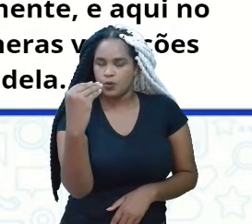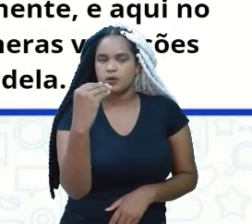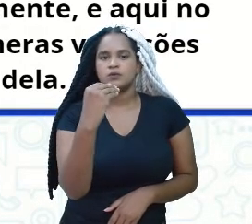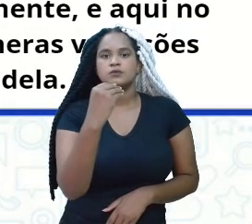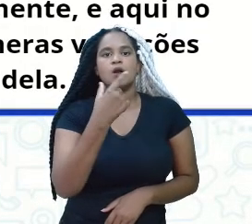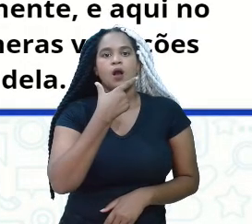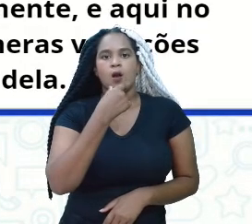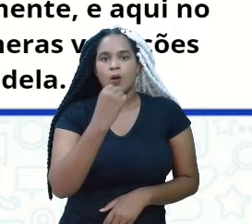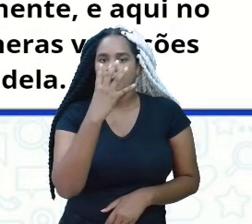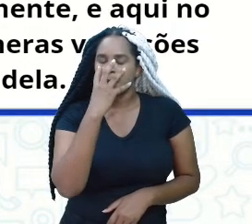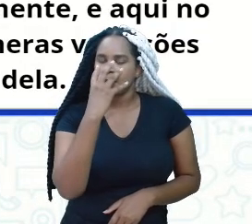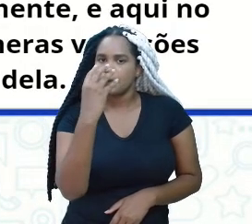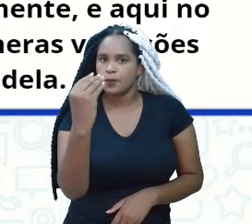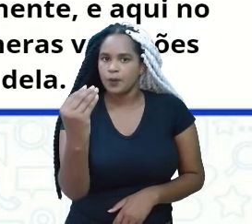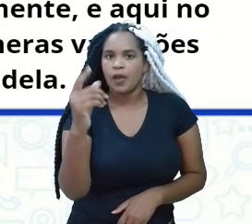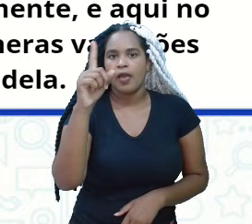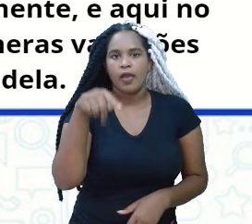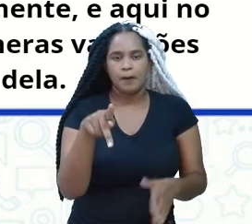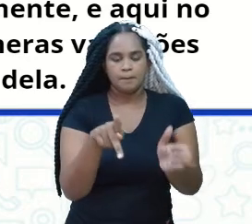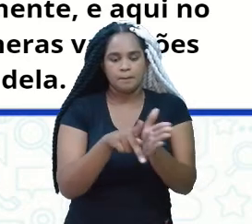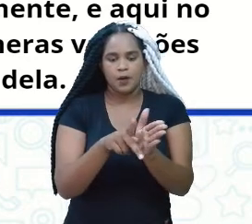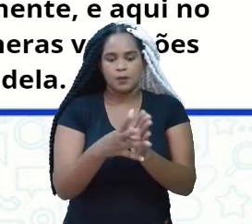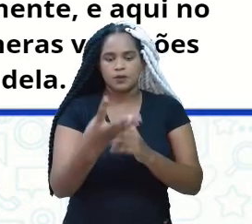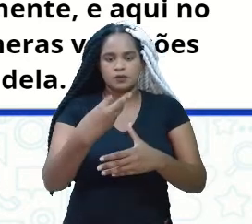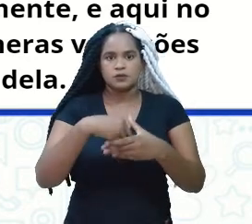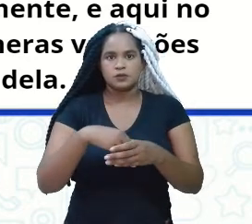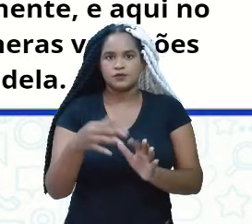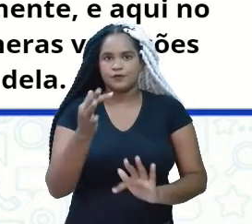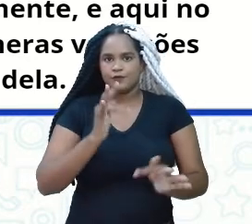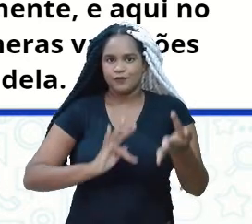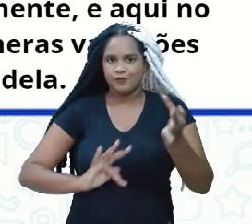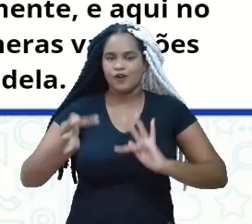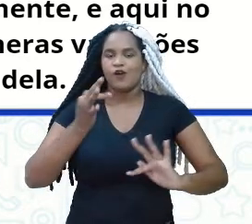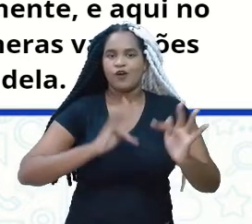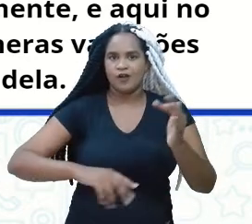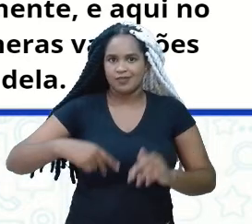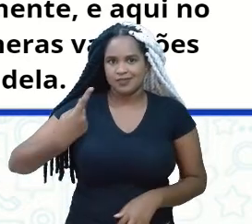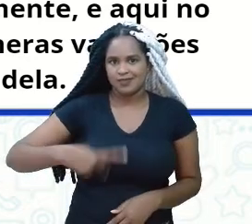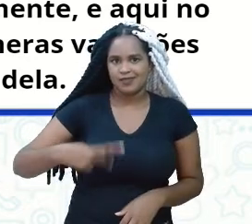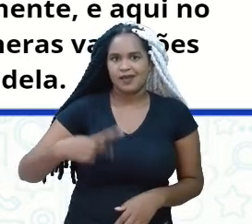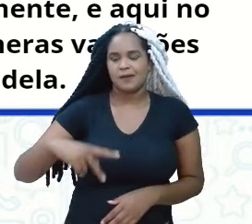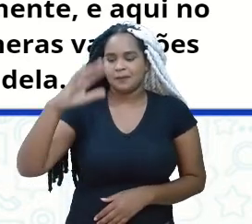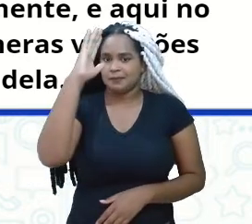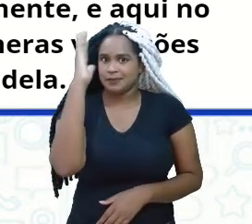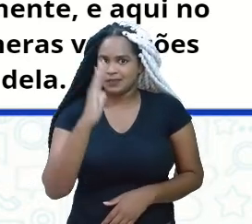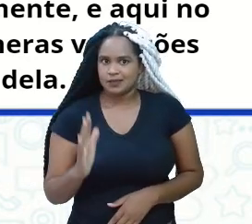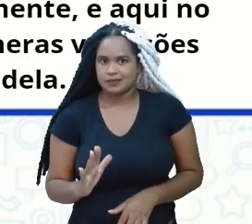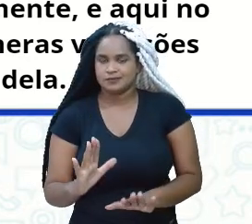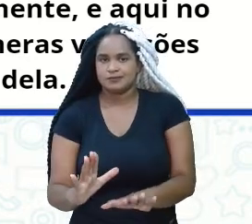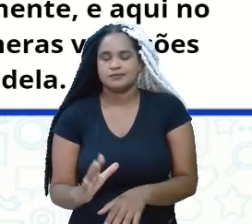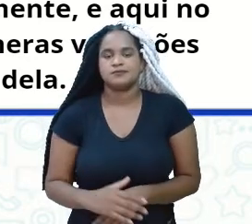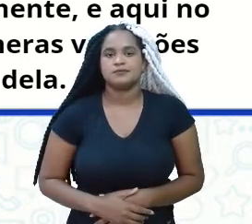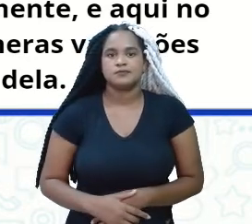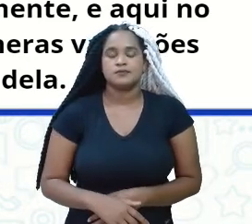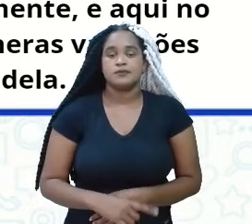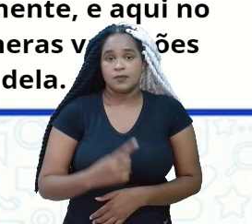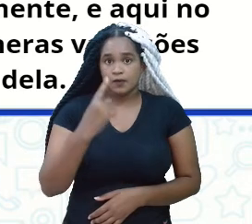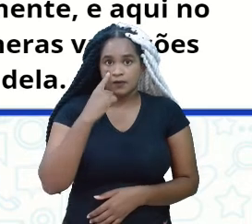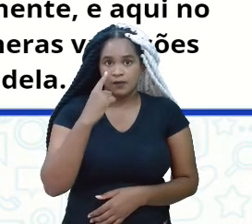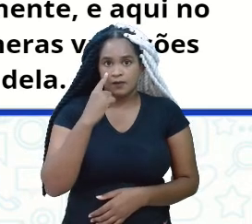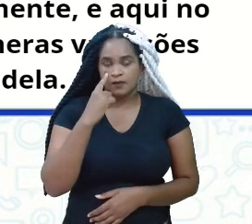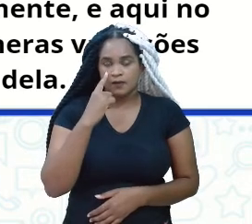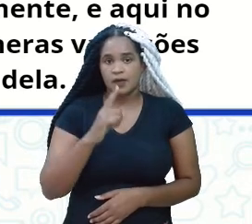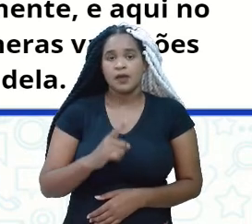lobisomem é uma criatura folclórica que está presente no folclore brasileiro embora seu surgimento remeta